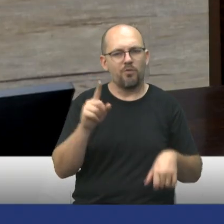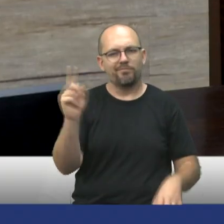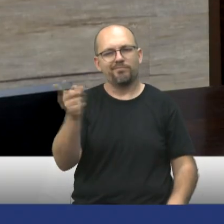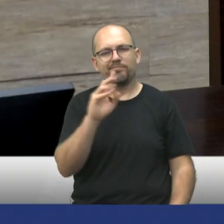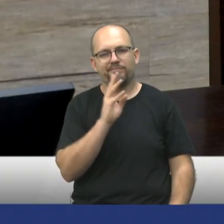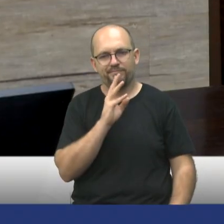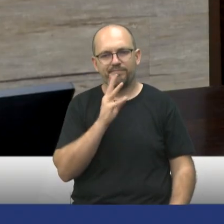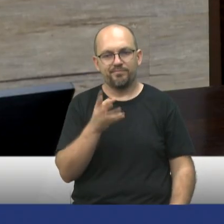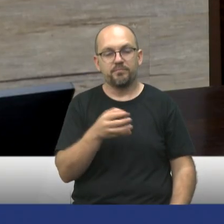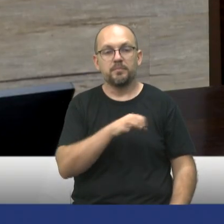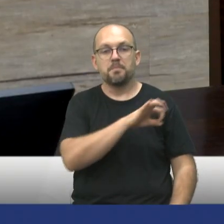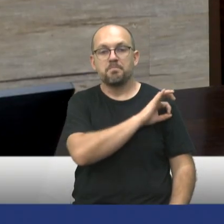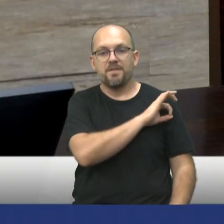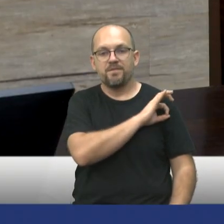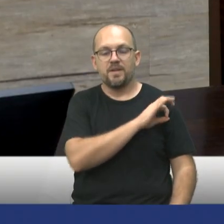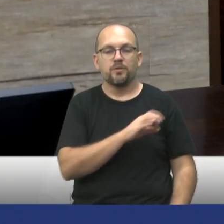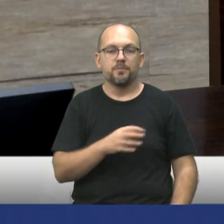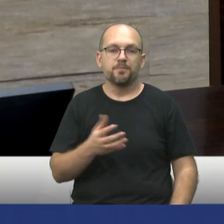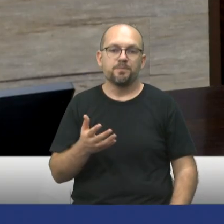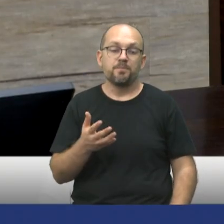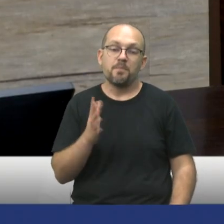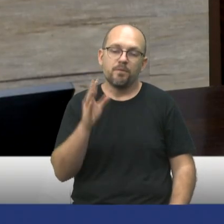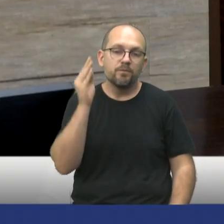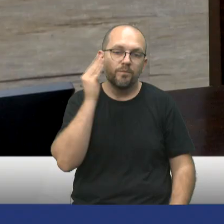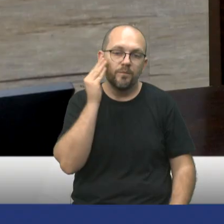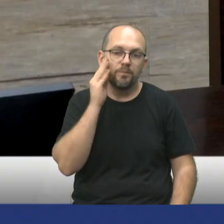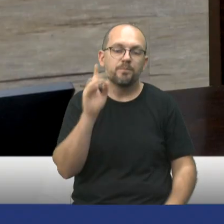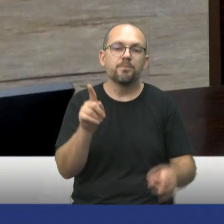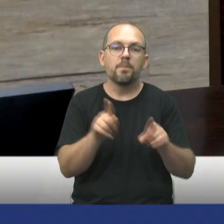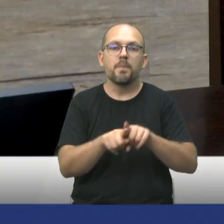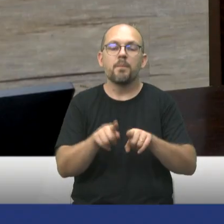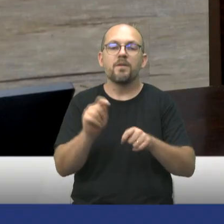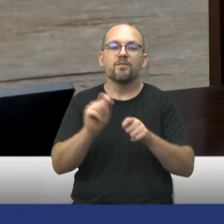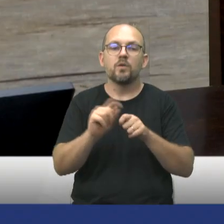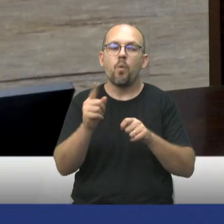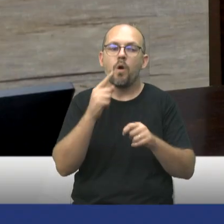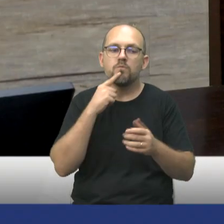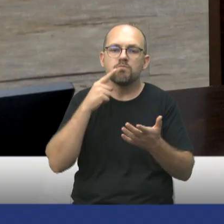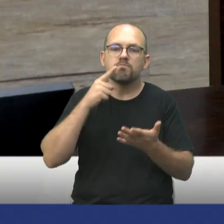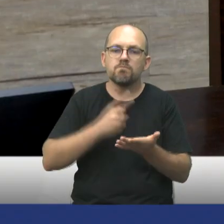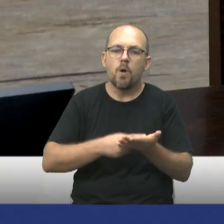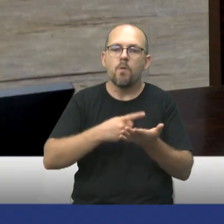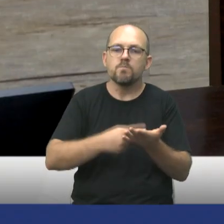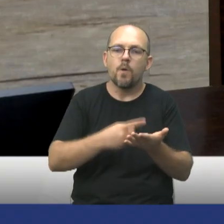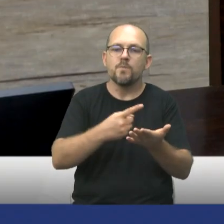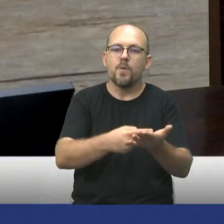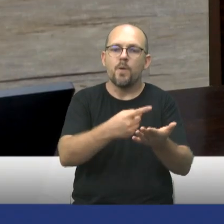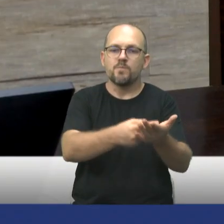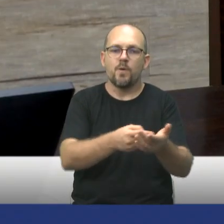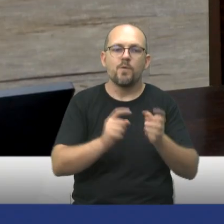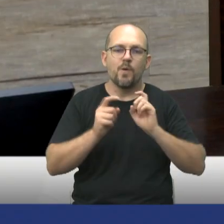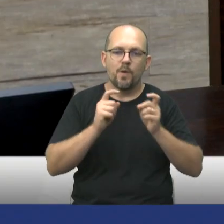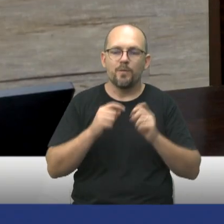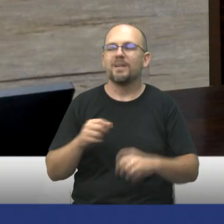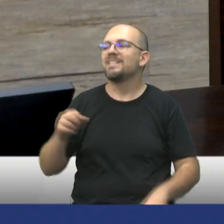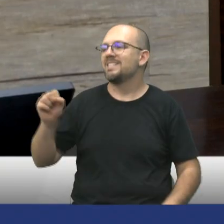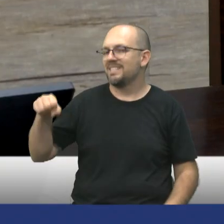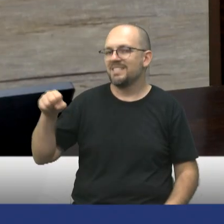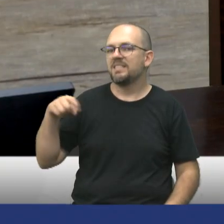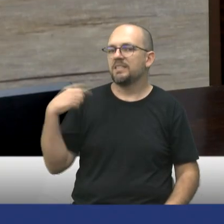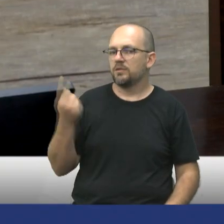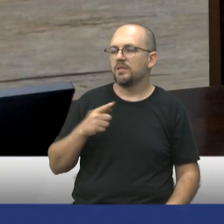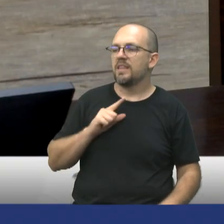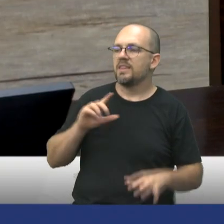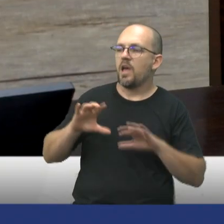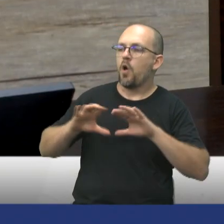conhecem, o prefeito tem, e vamos tentar também fazer uma agenda com o prefeito. Sim. Vamos colocar aqui... A gente tem uma comissão também formada